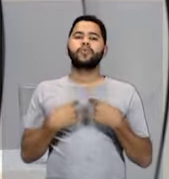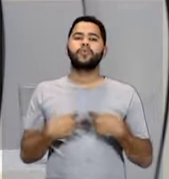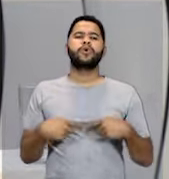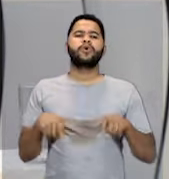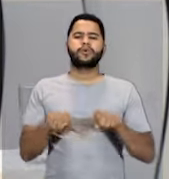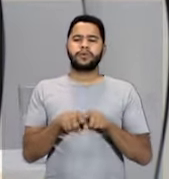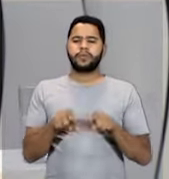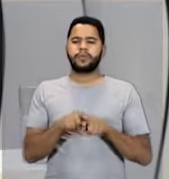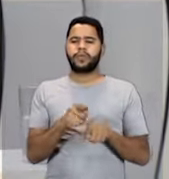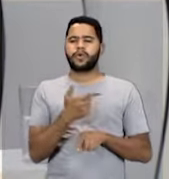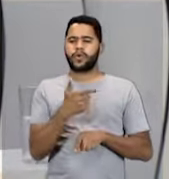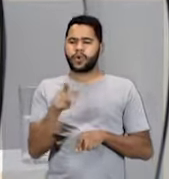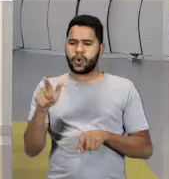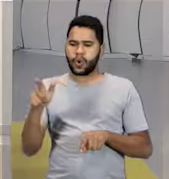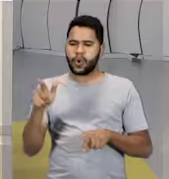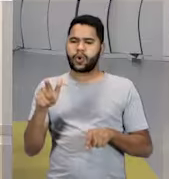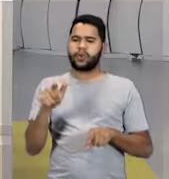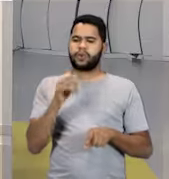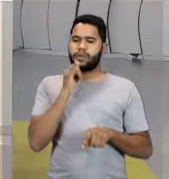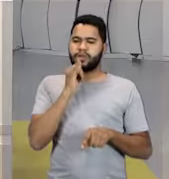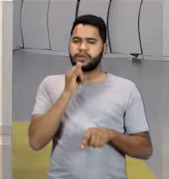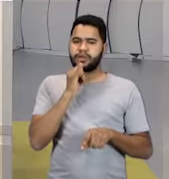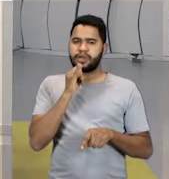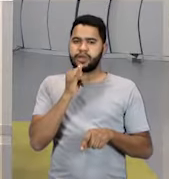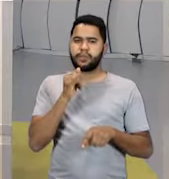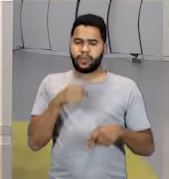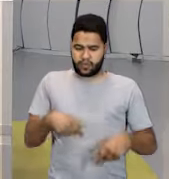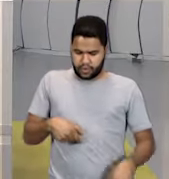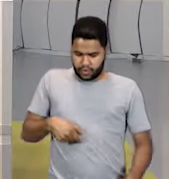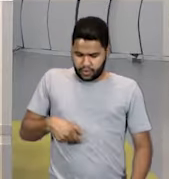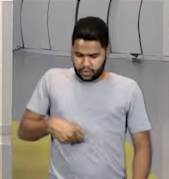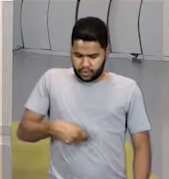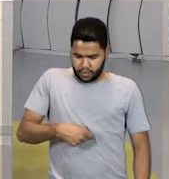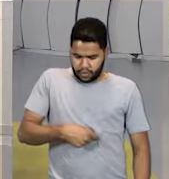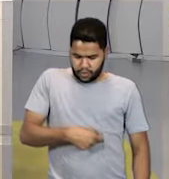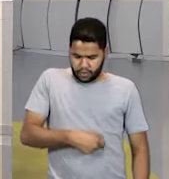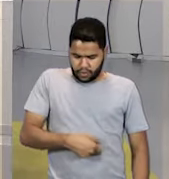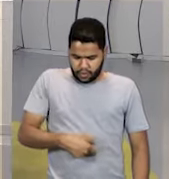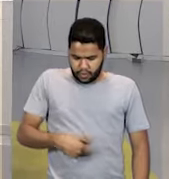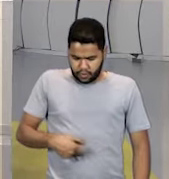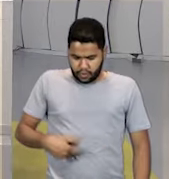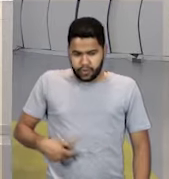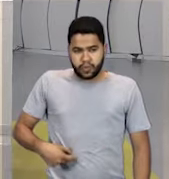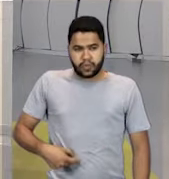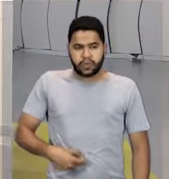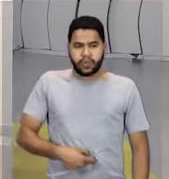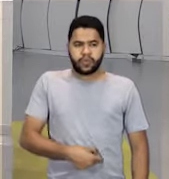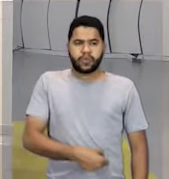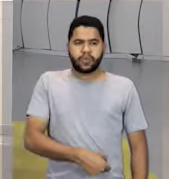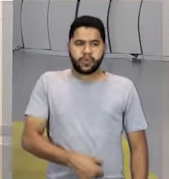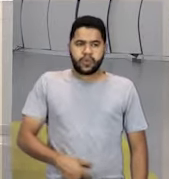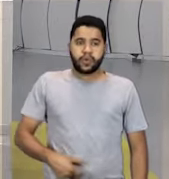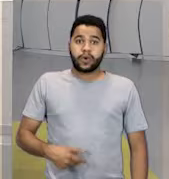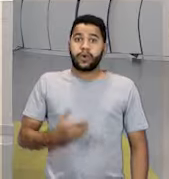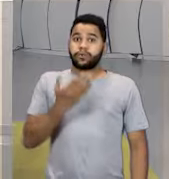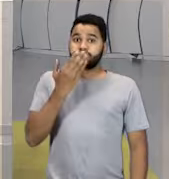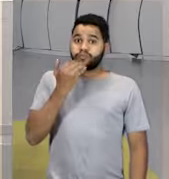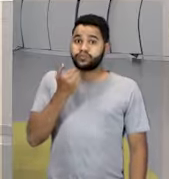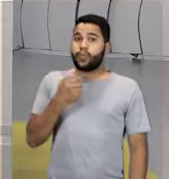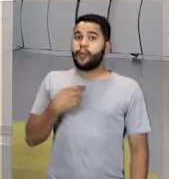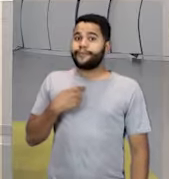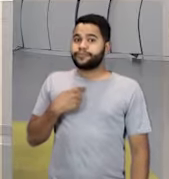em outras partes, como o nosso intestino. Então, você mastigou a sua